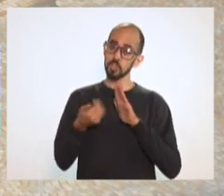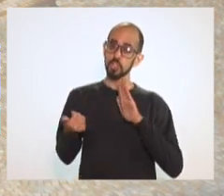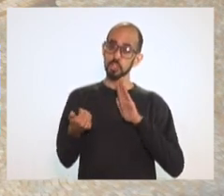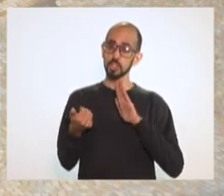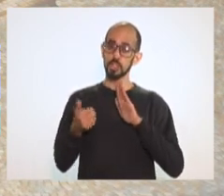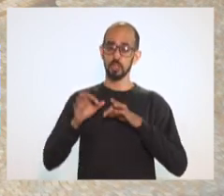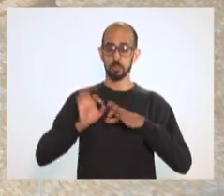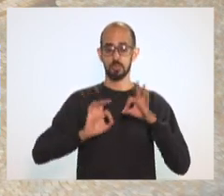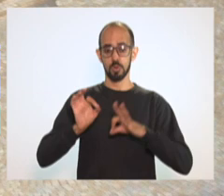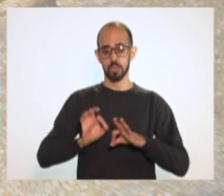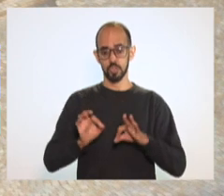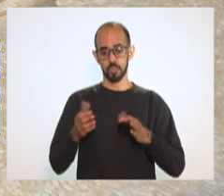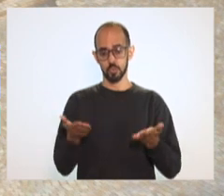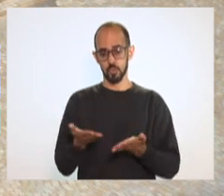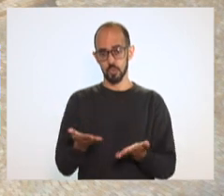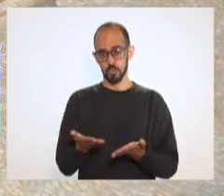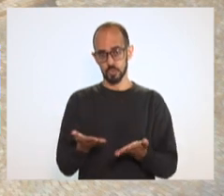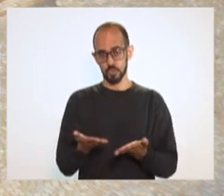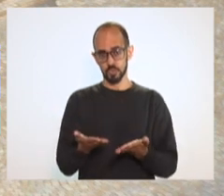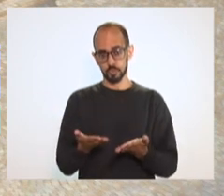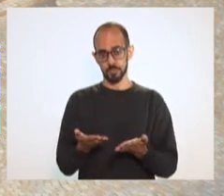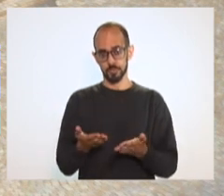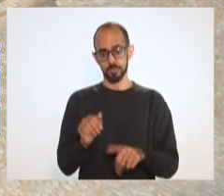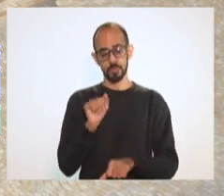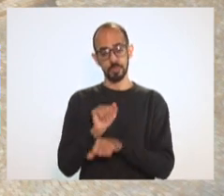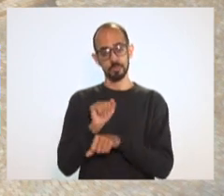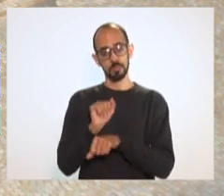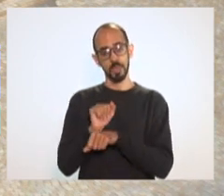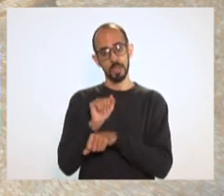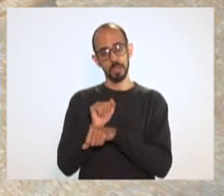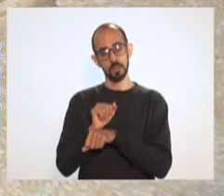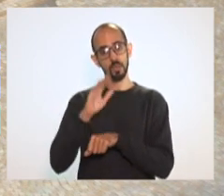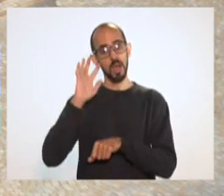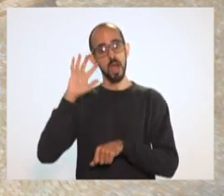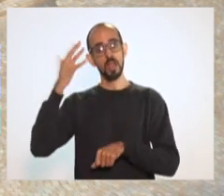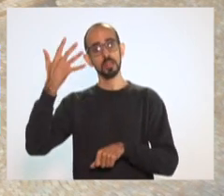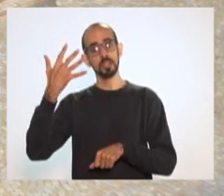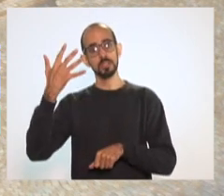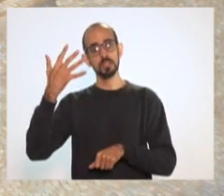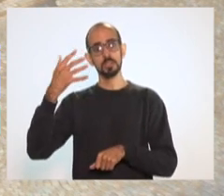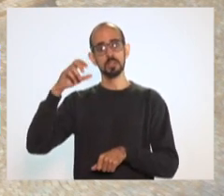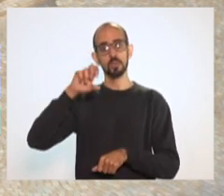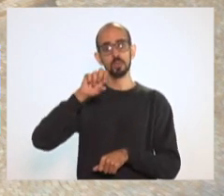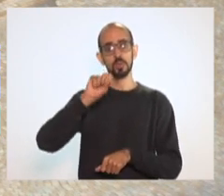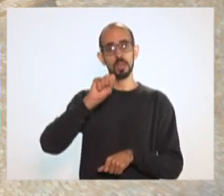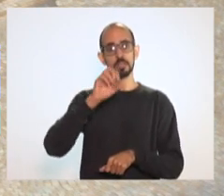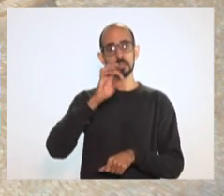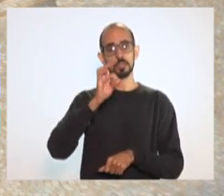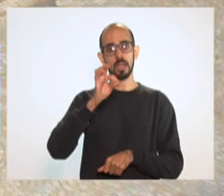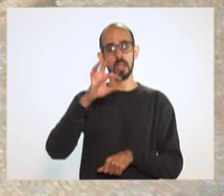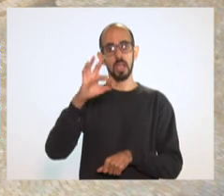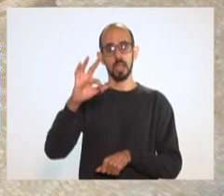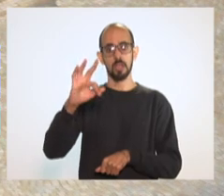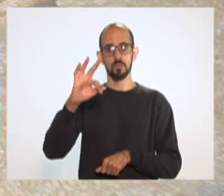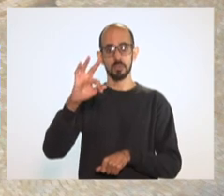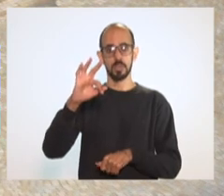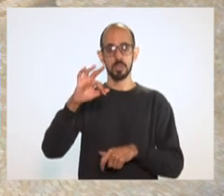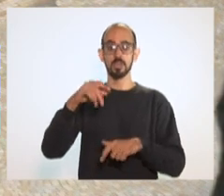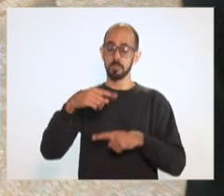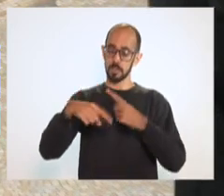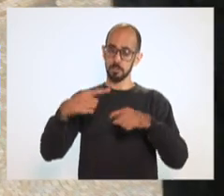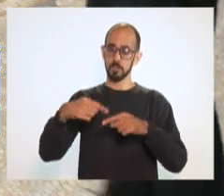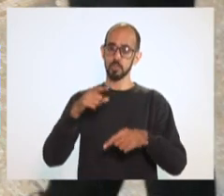autor que autorize a retirar do projeto da pauta, aguardando a decisão do Supremo Tribunal Federal, e aí sim, dando